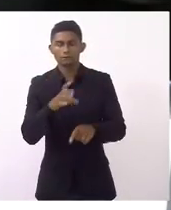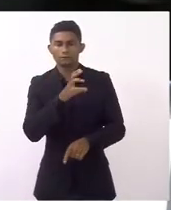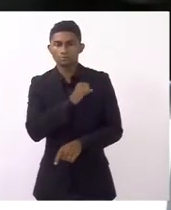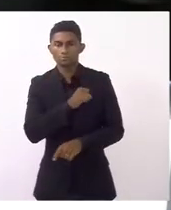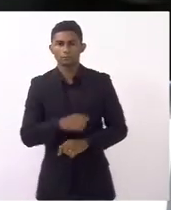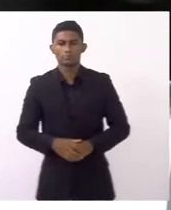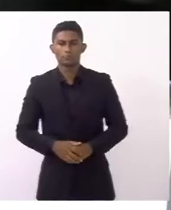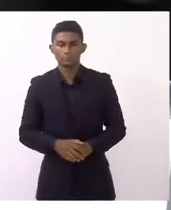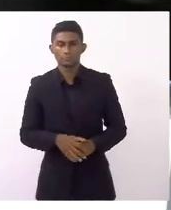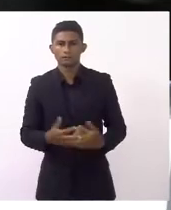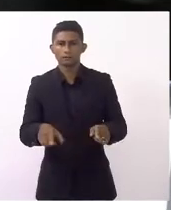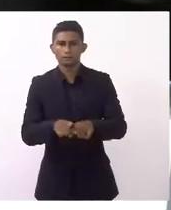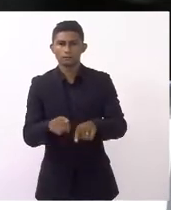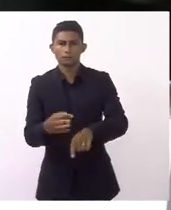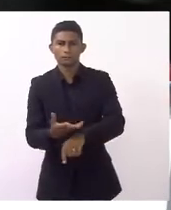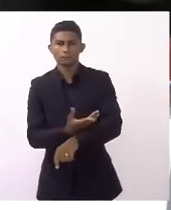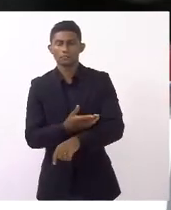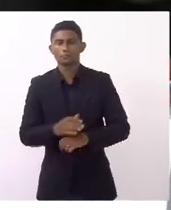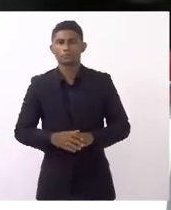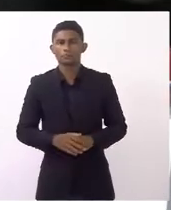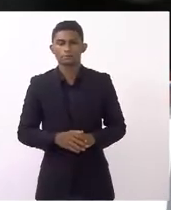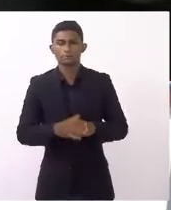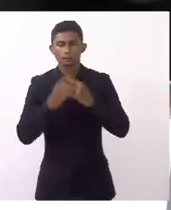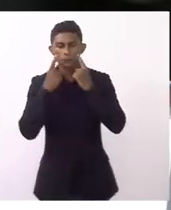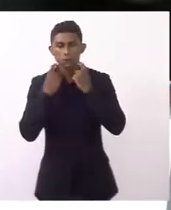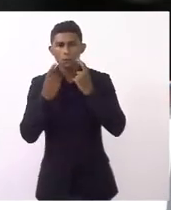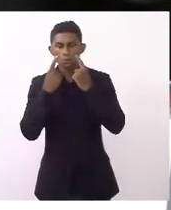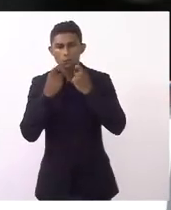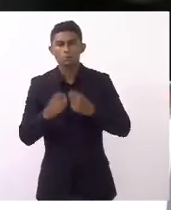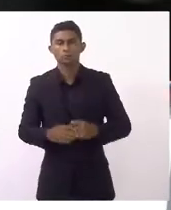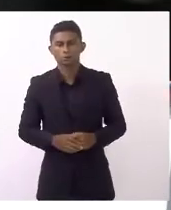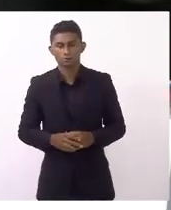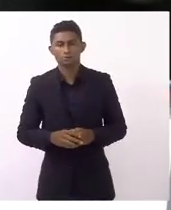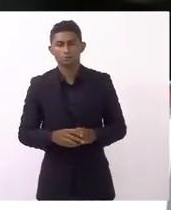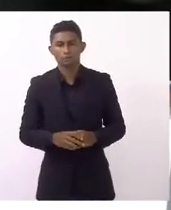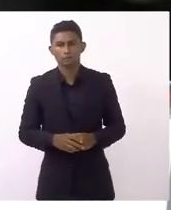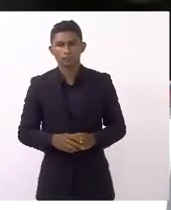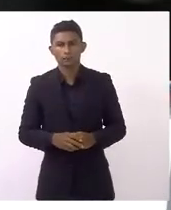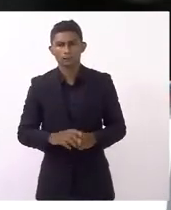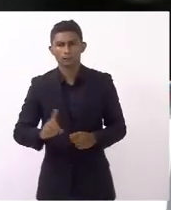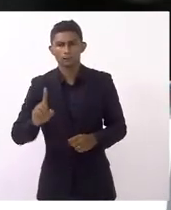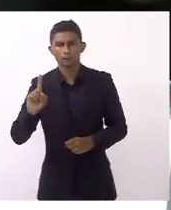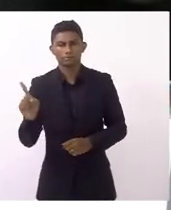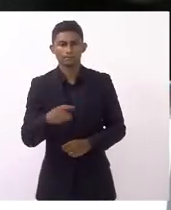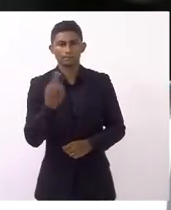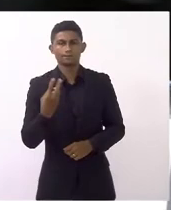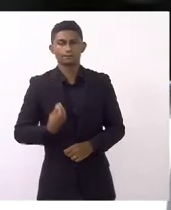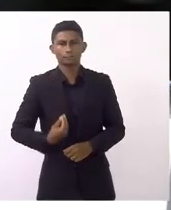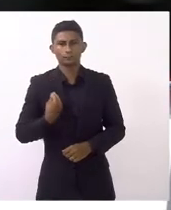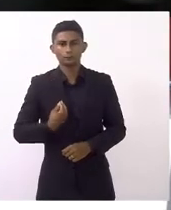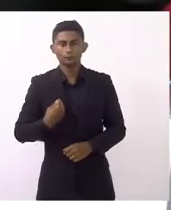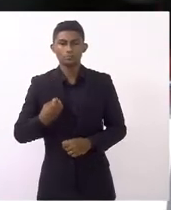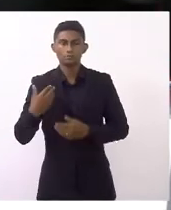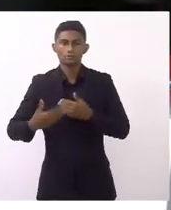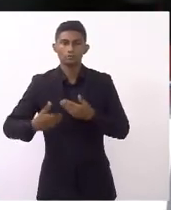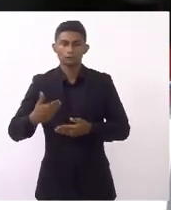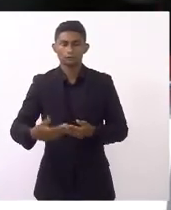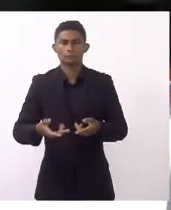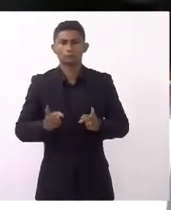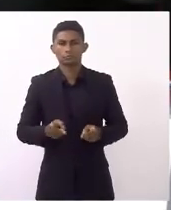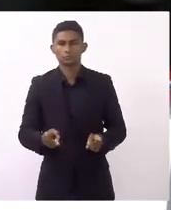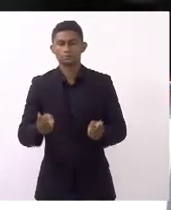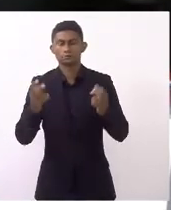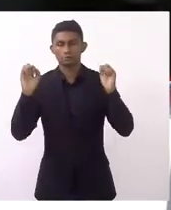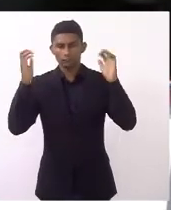o choro também emociona o choro faz tudo dá para gente viver e viver e reviver